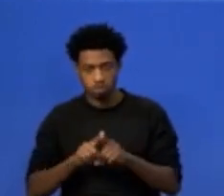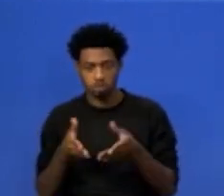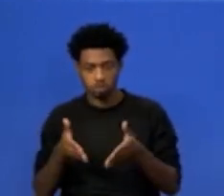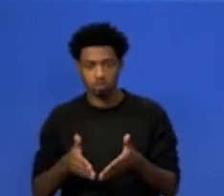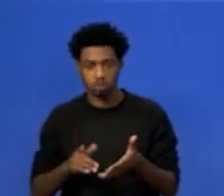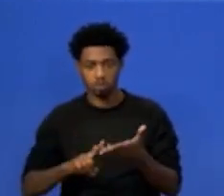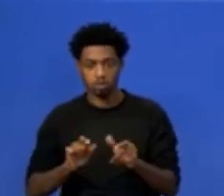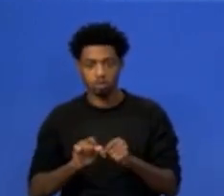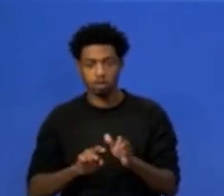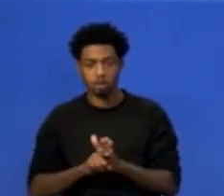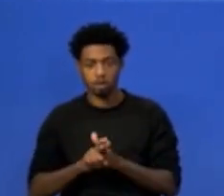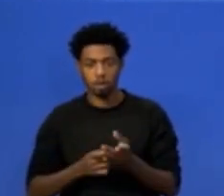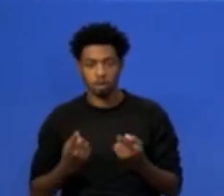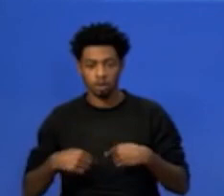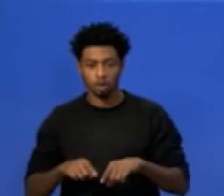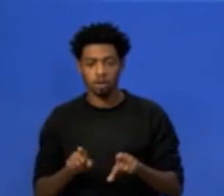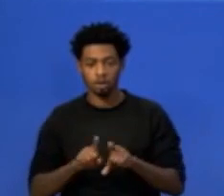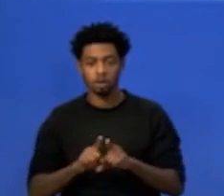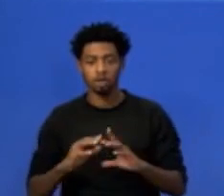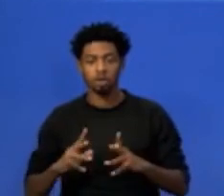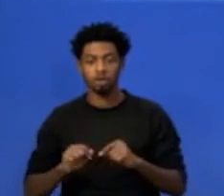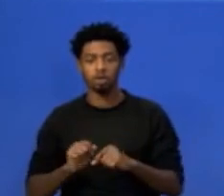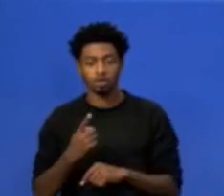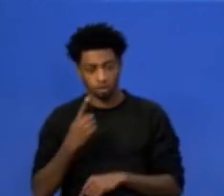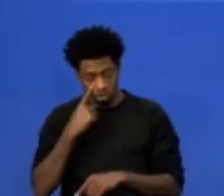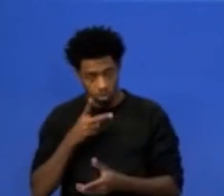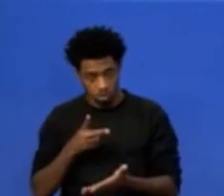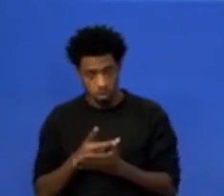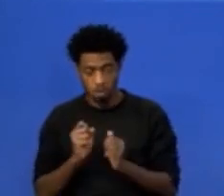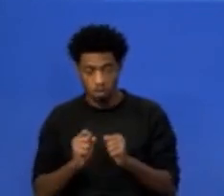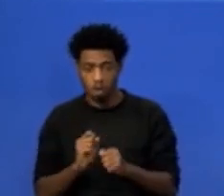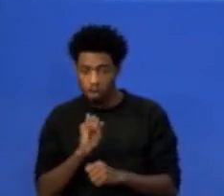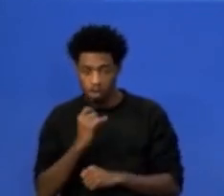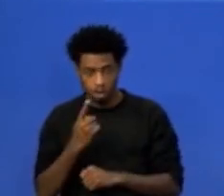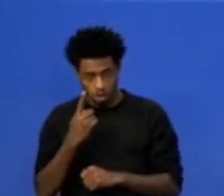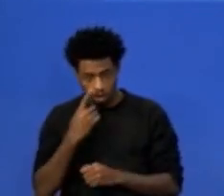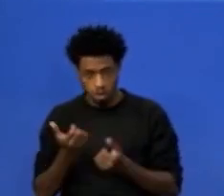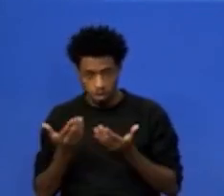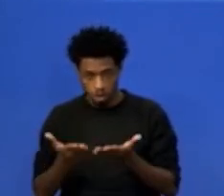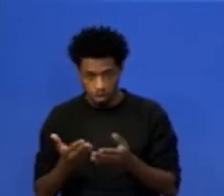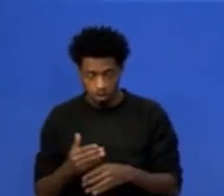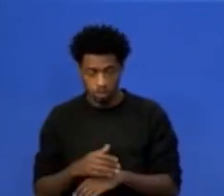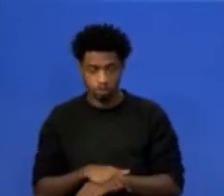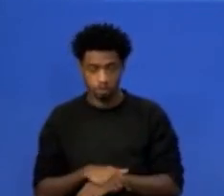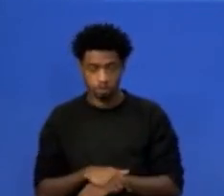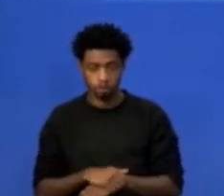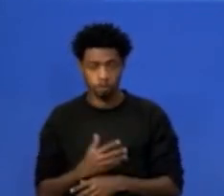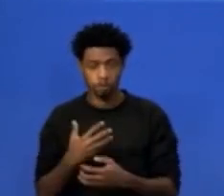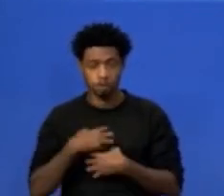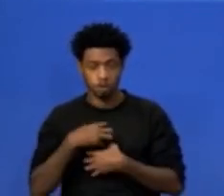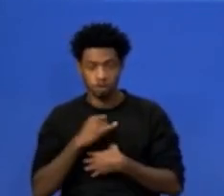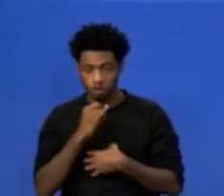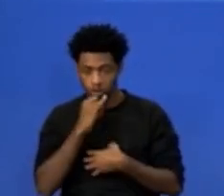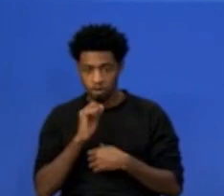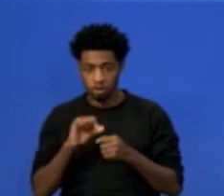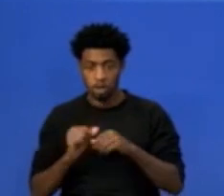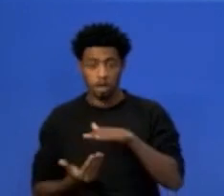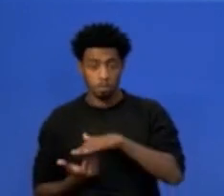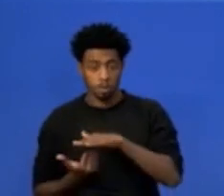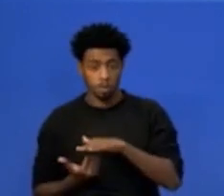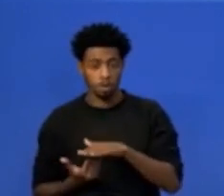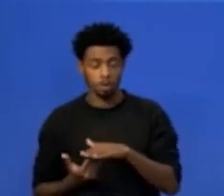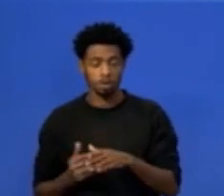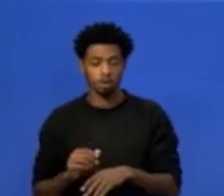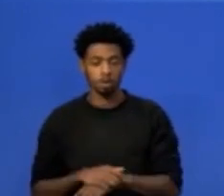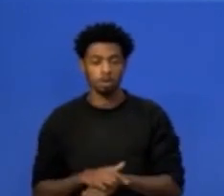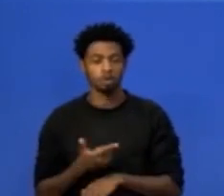internações, exames, todos eles devem ser oferecidos de uma maneira ilimitada. Então, não